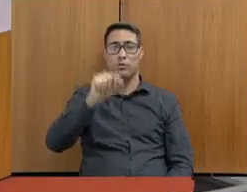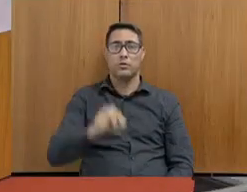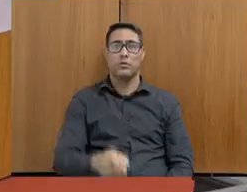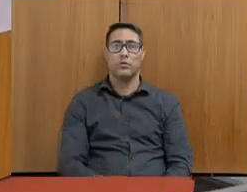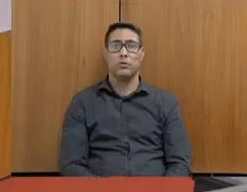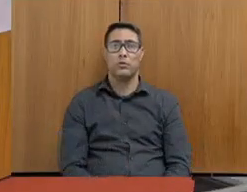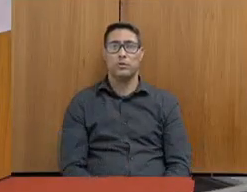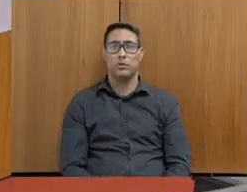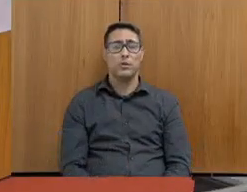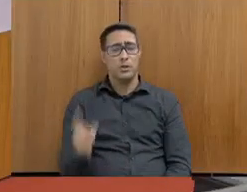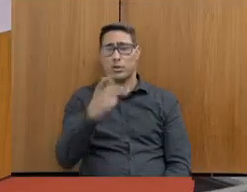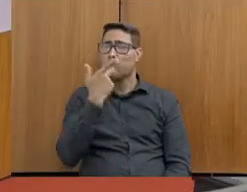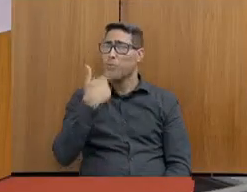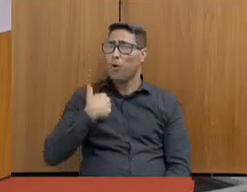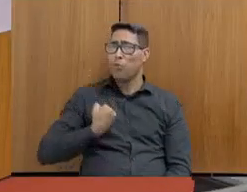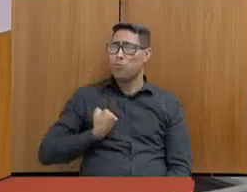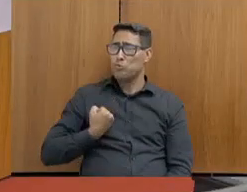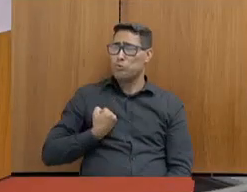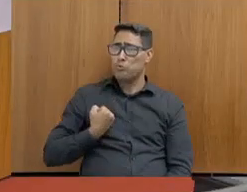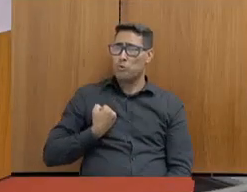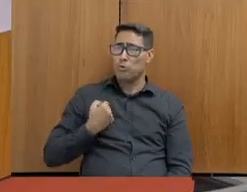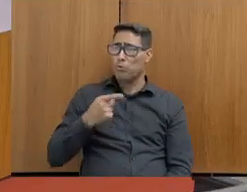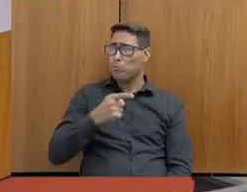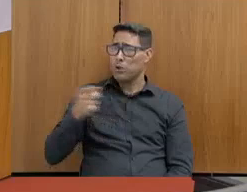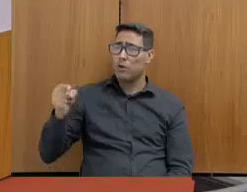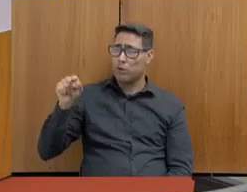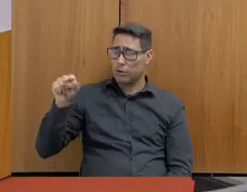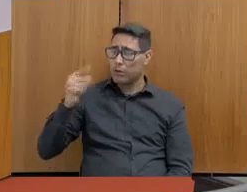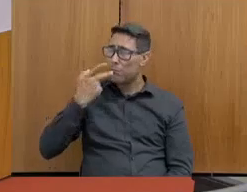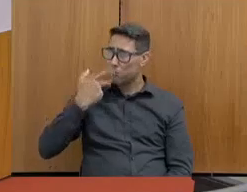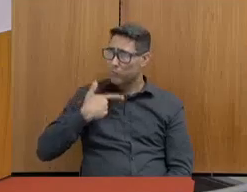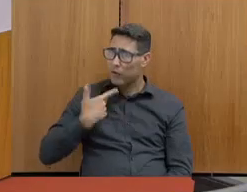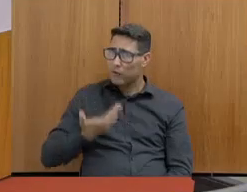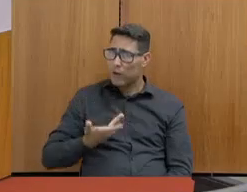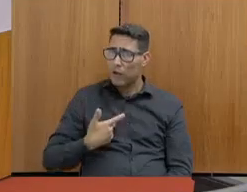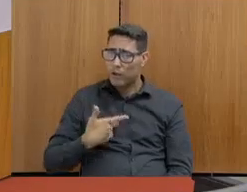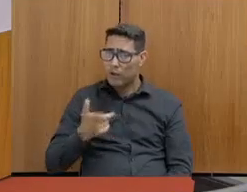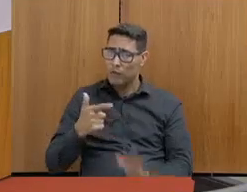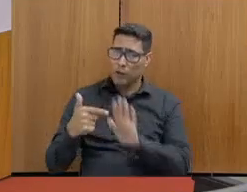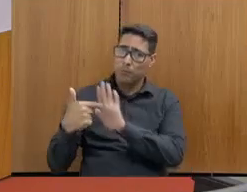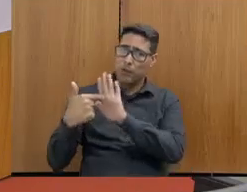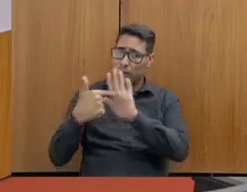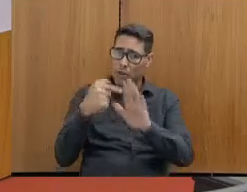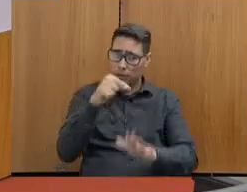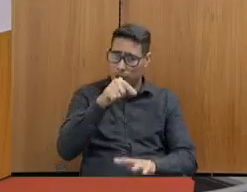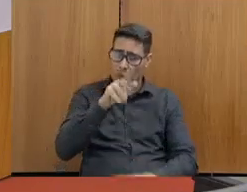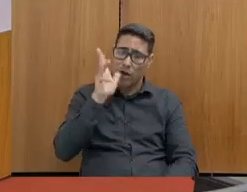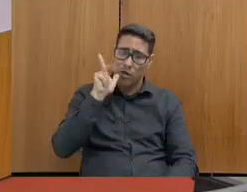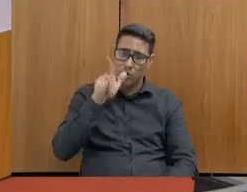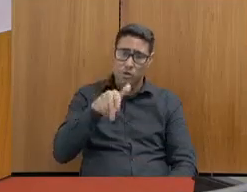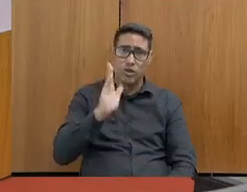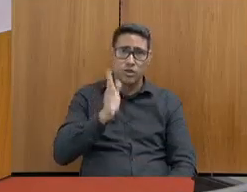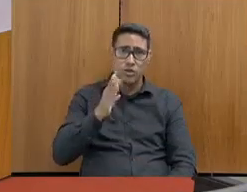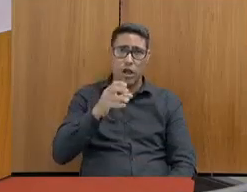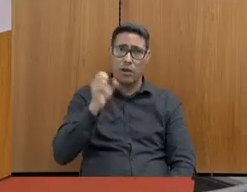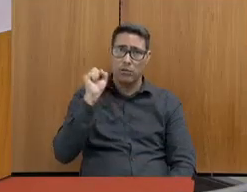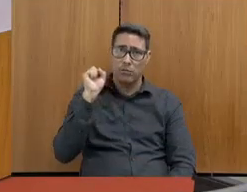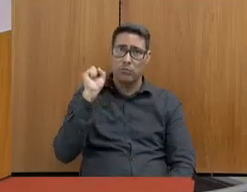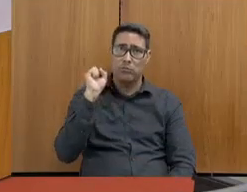só para localizar aqui e foi apresentado que acho que já foi encaminhado de forma